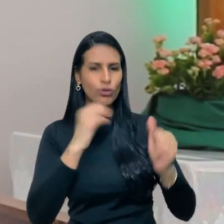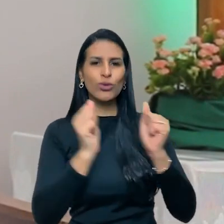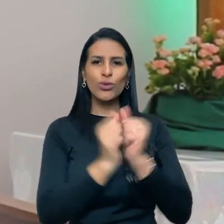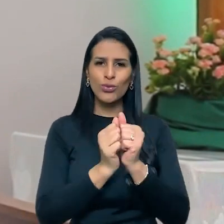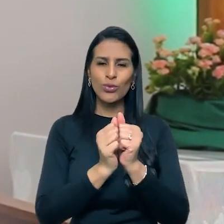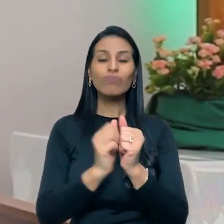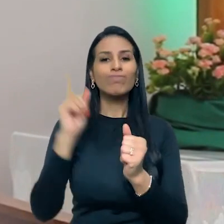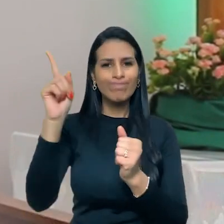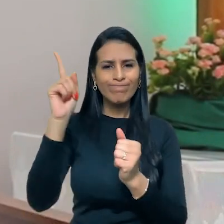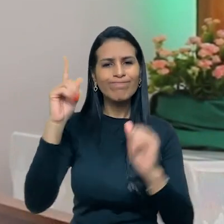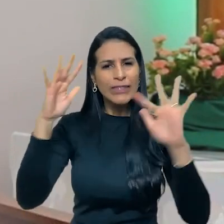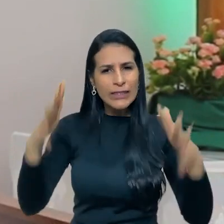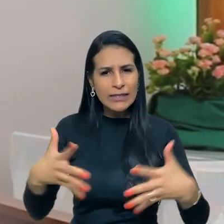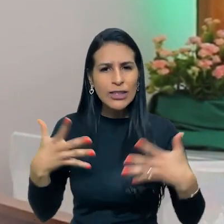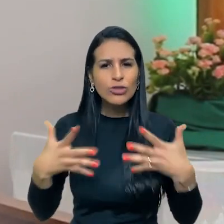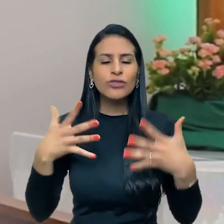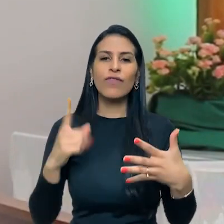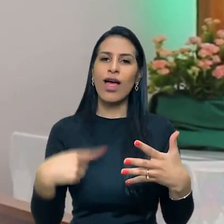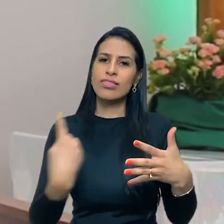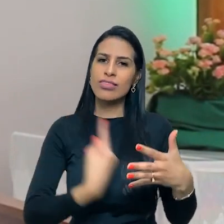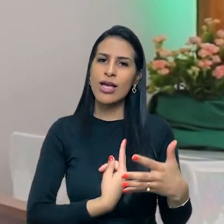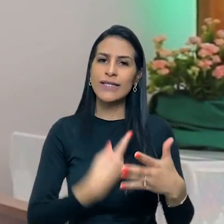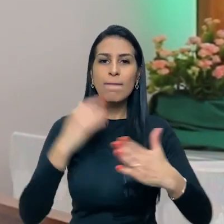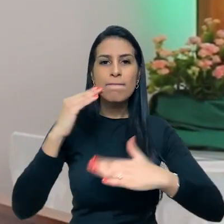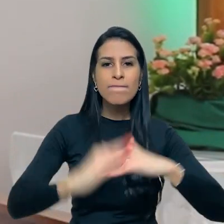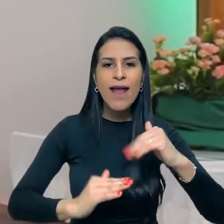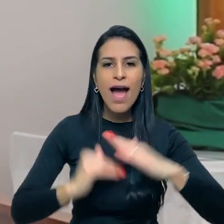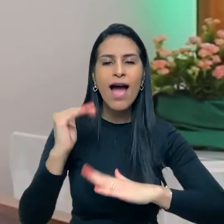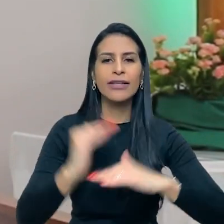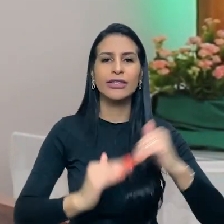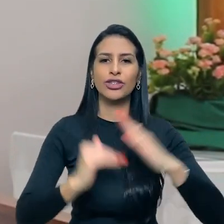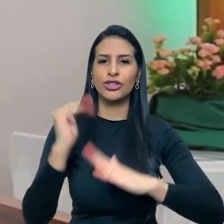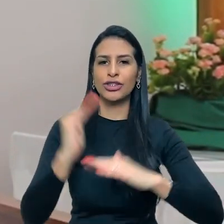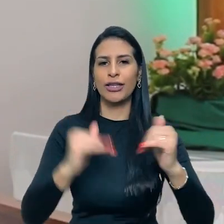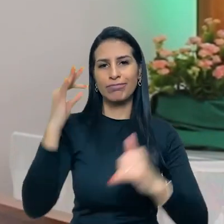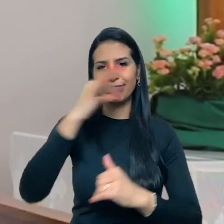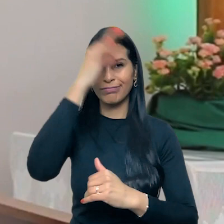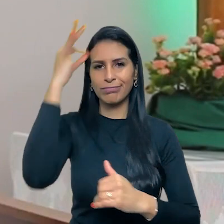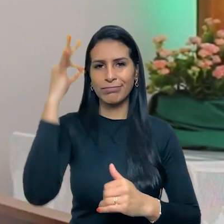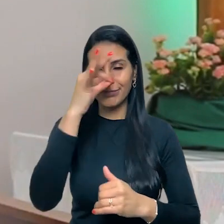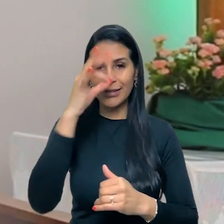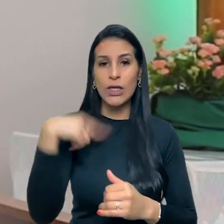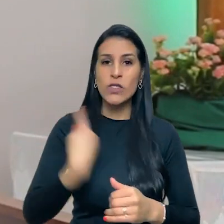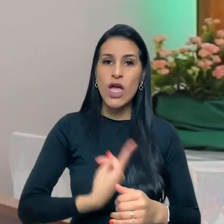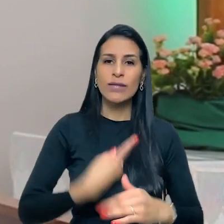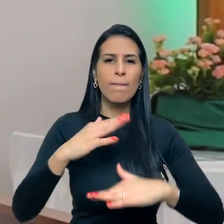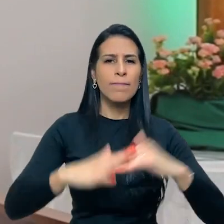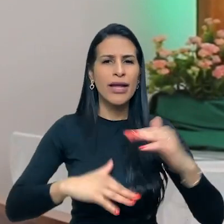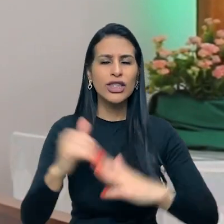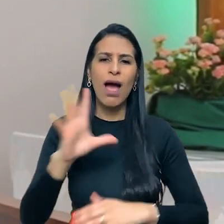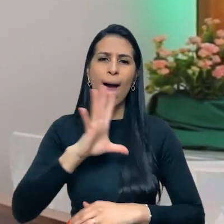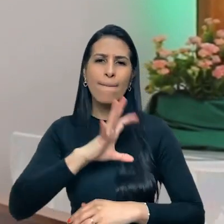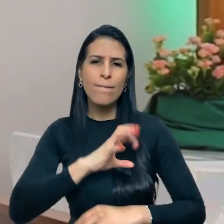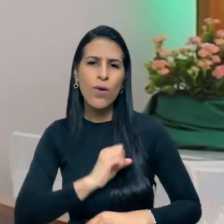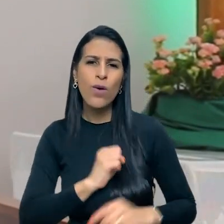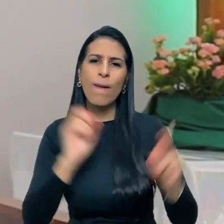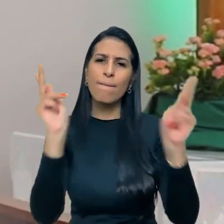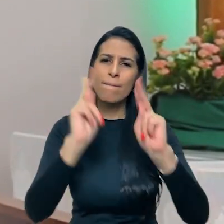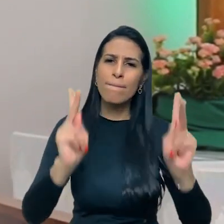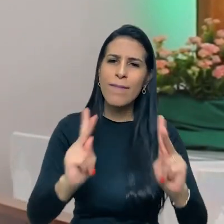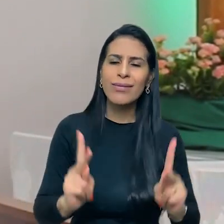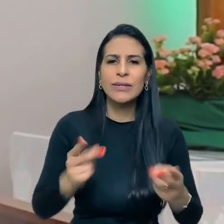produzir frutos do Espírito, ou seja, a praticar o amor, a alegria, a paz,